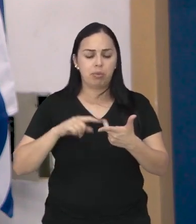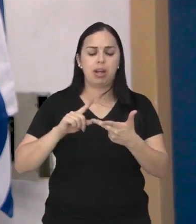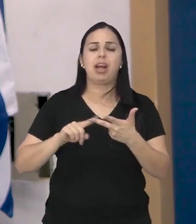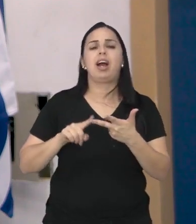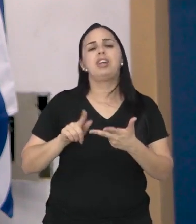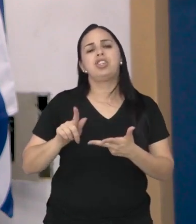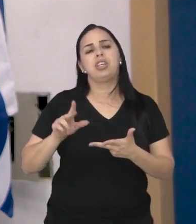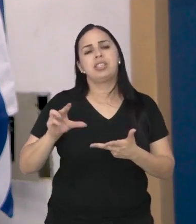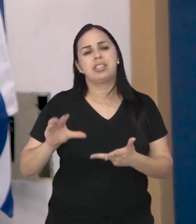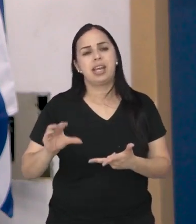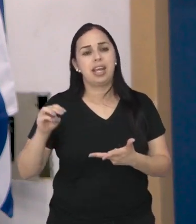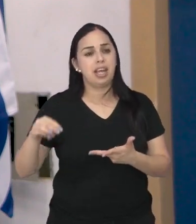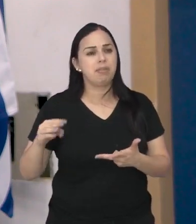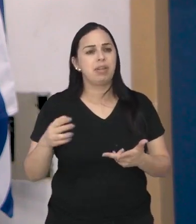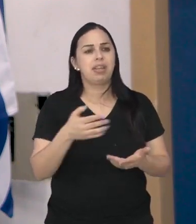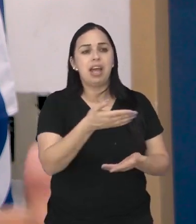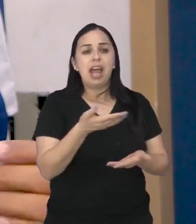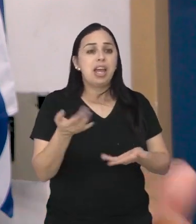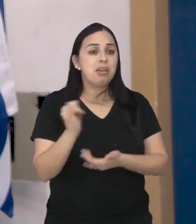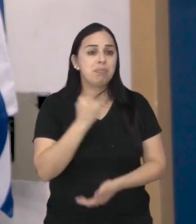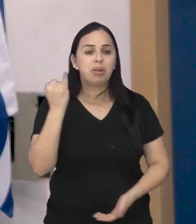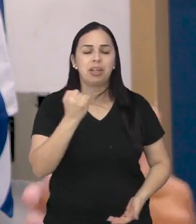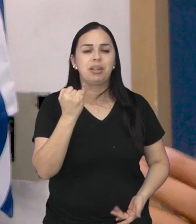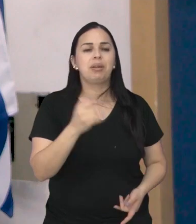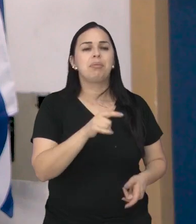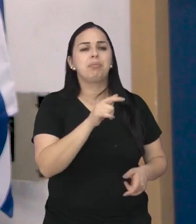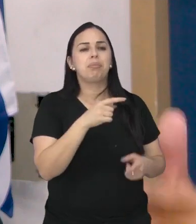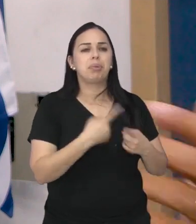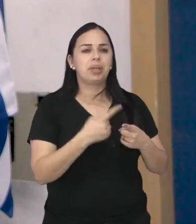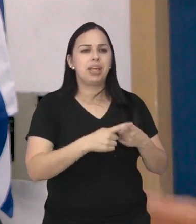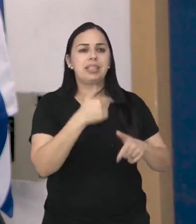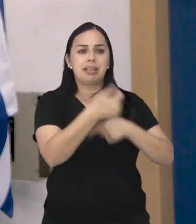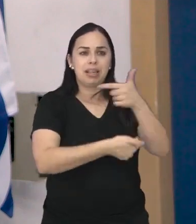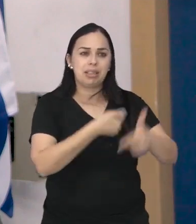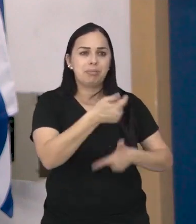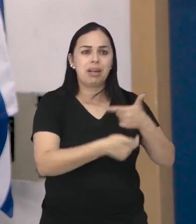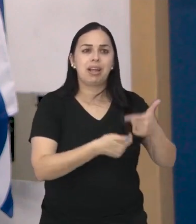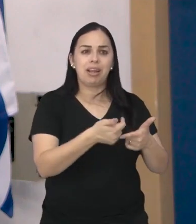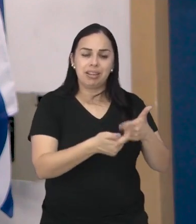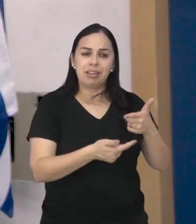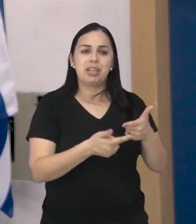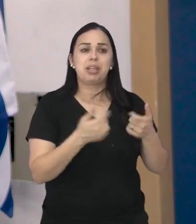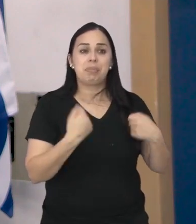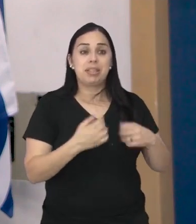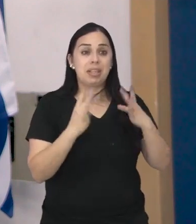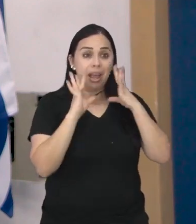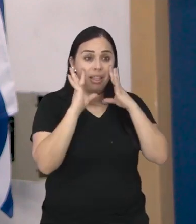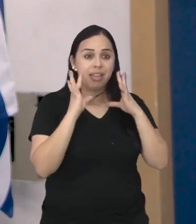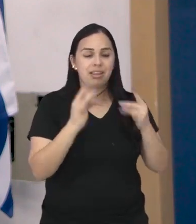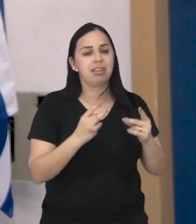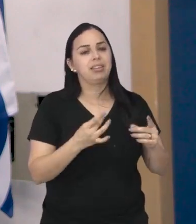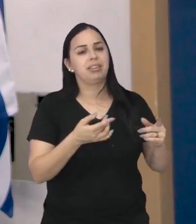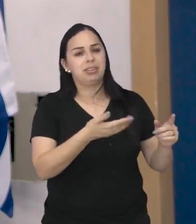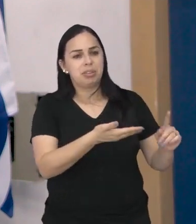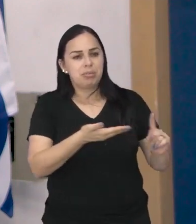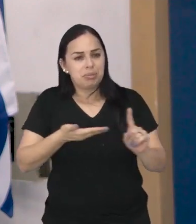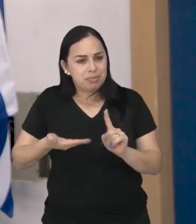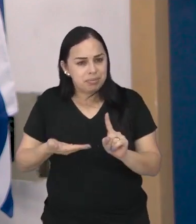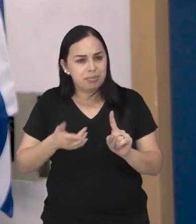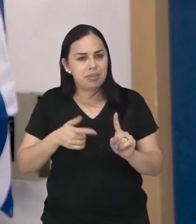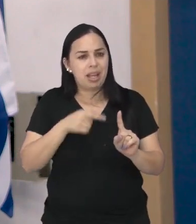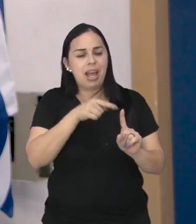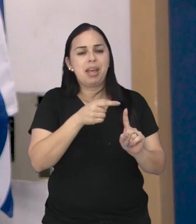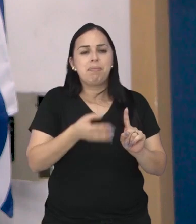Civil Municipal, é muito importante porque o síndico está sempre demandando dos seus serviços e da sua atenção. E quando a gente consegue trazer esse momento de